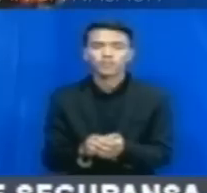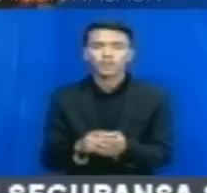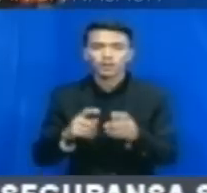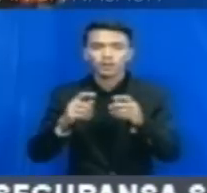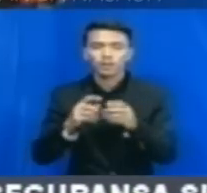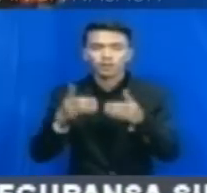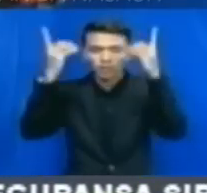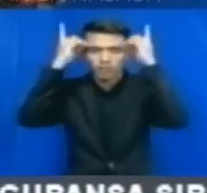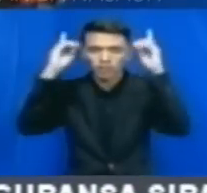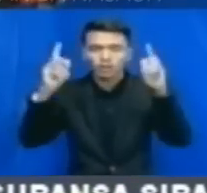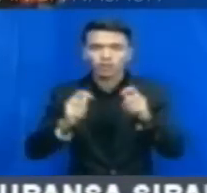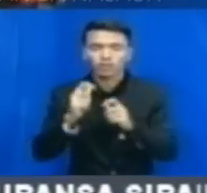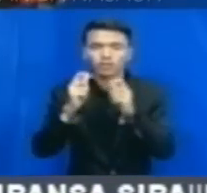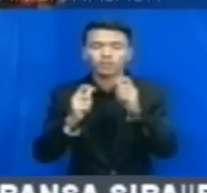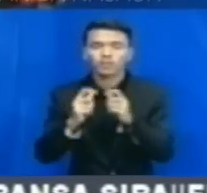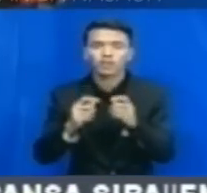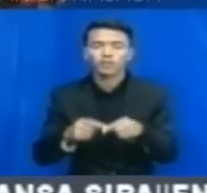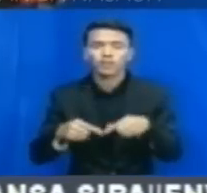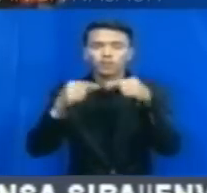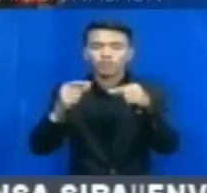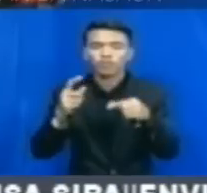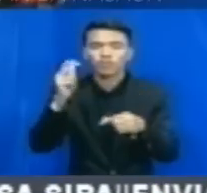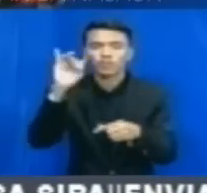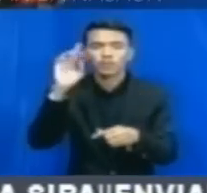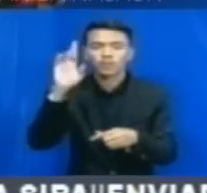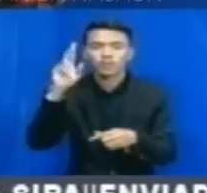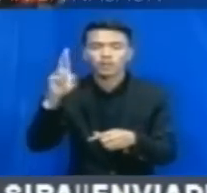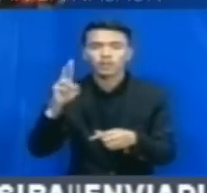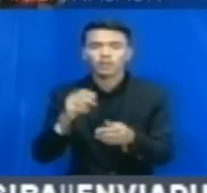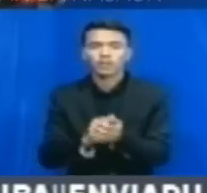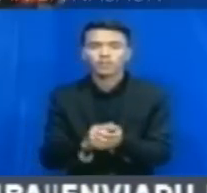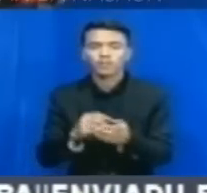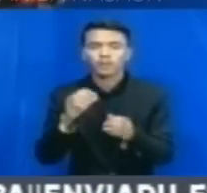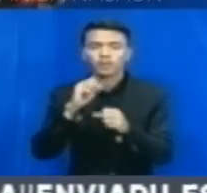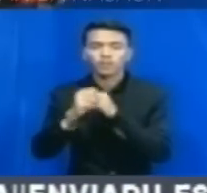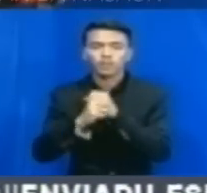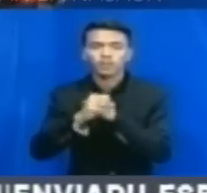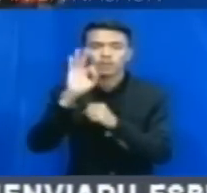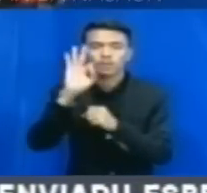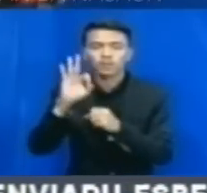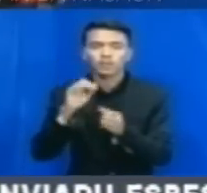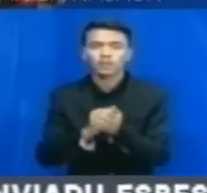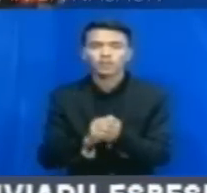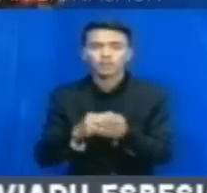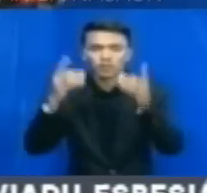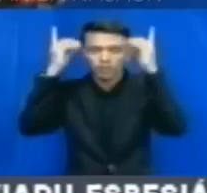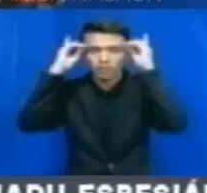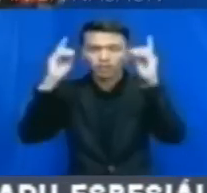ke fode tir bahia suspeitu na insia. Decisão ida nene hosi parte de fesu harane adekuadu kale.